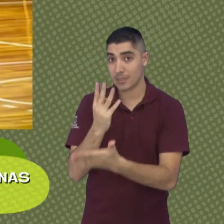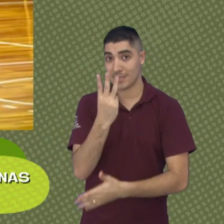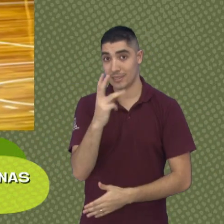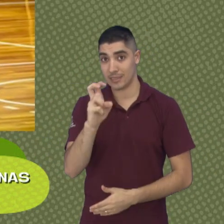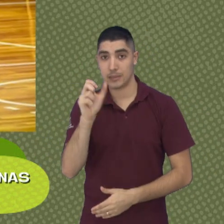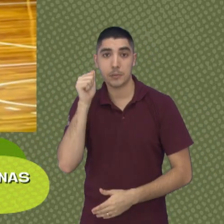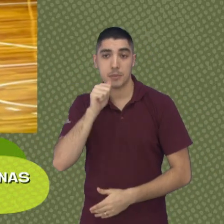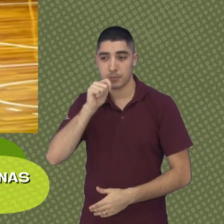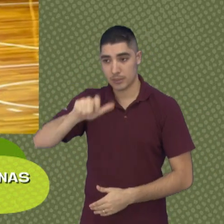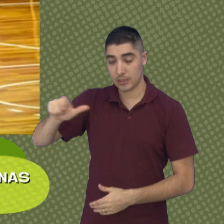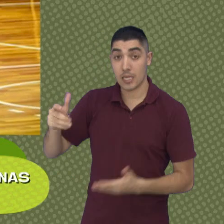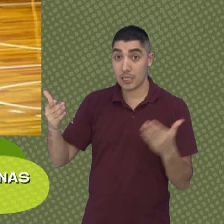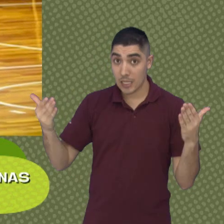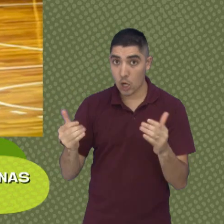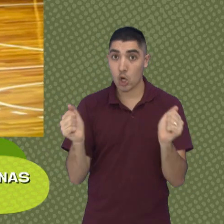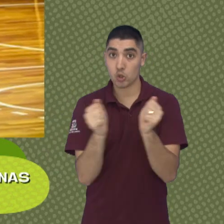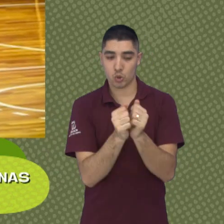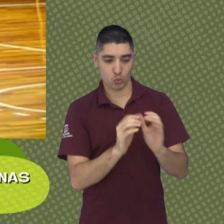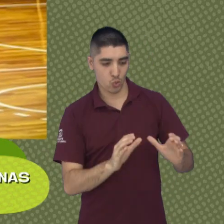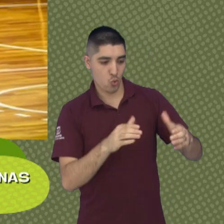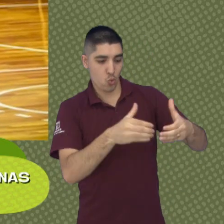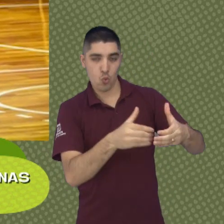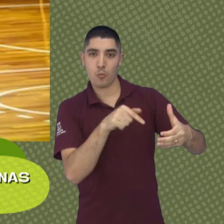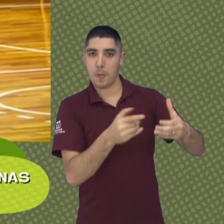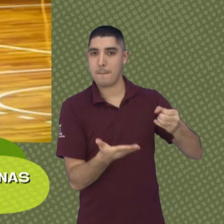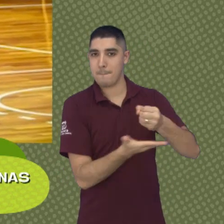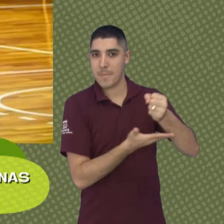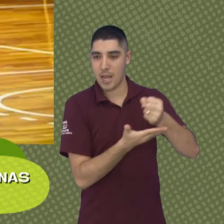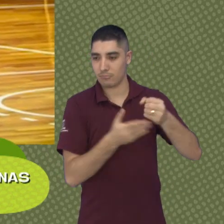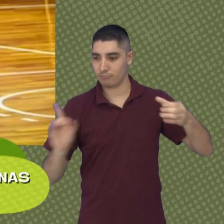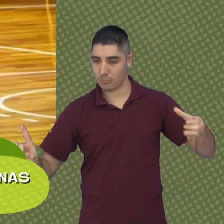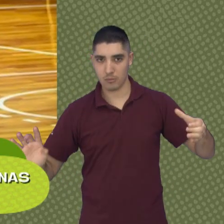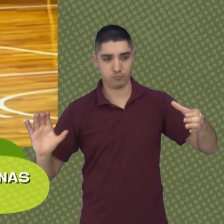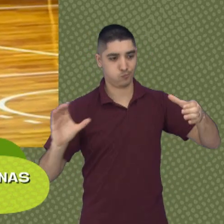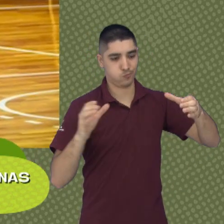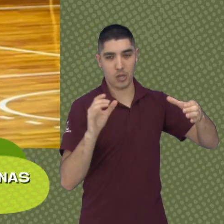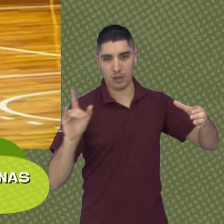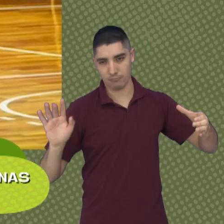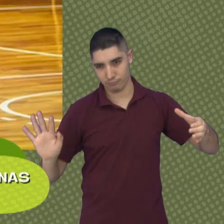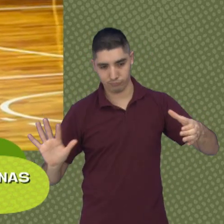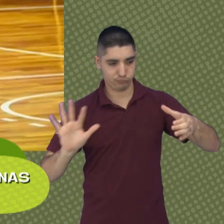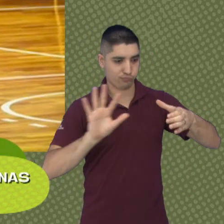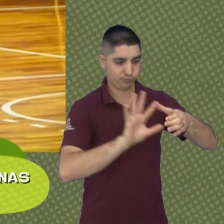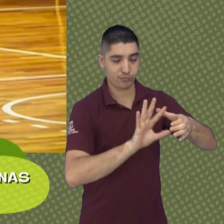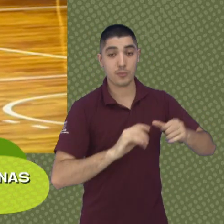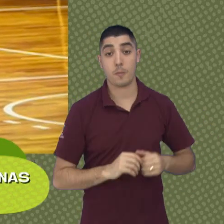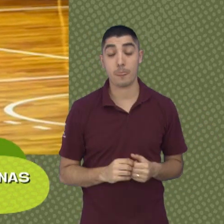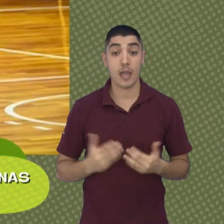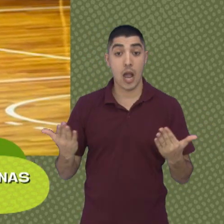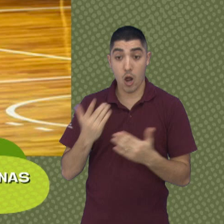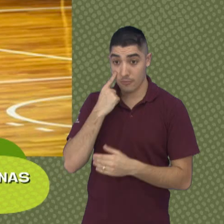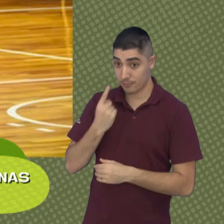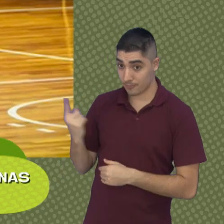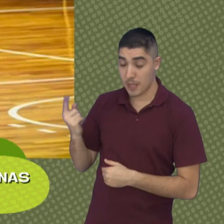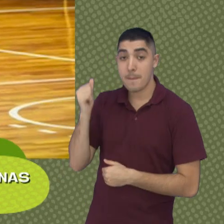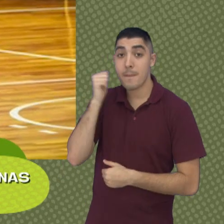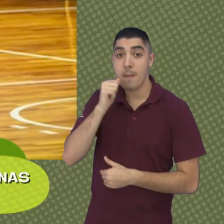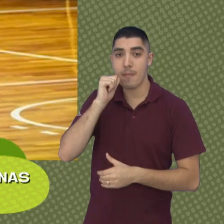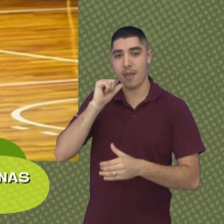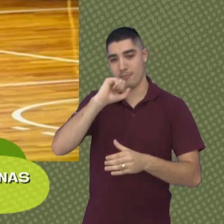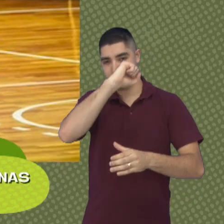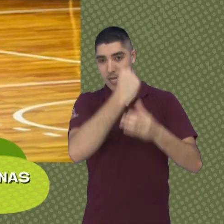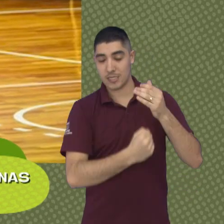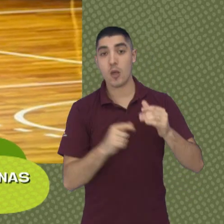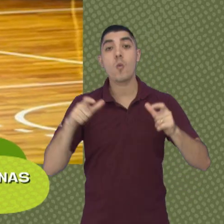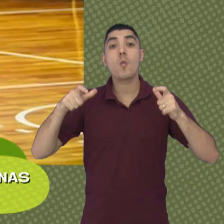agora passam a treinar junto às equipes de base. Já no domingo, você está vendo aí, foi a vez da seletiva do basquete feminino no ginásio do